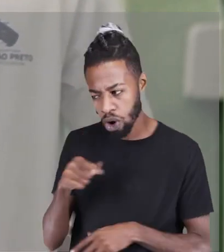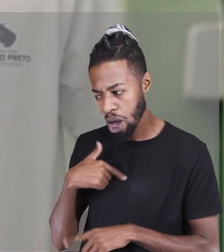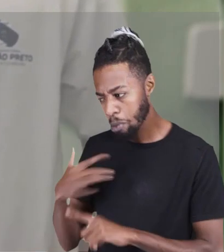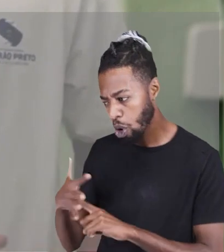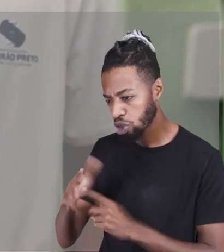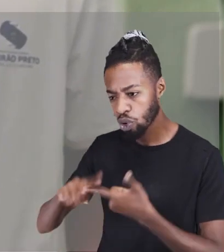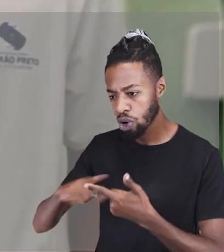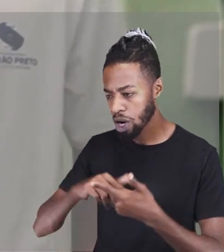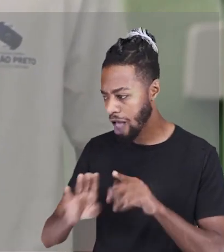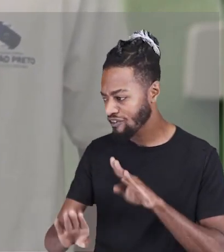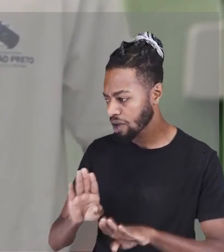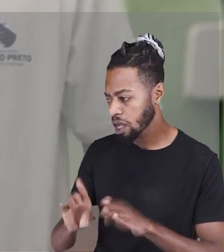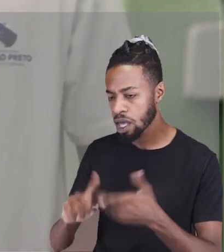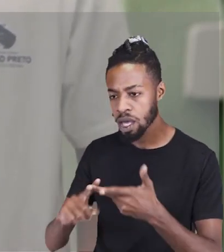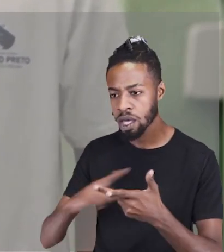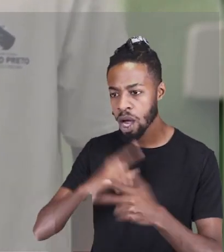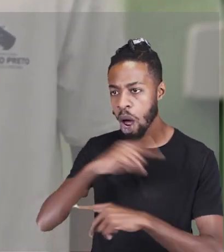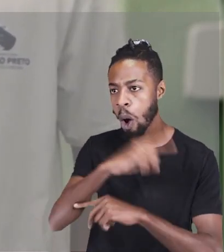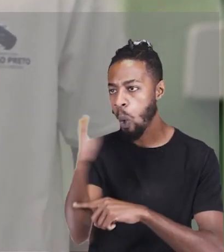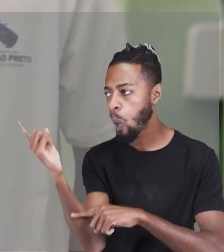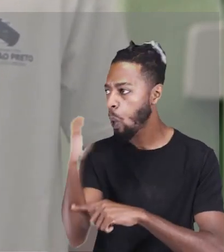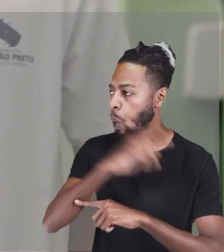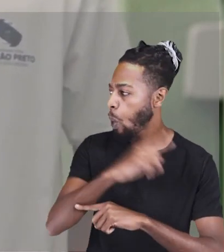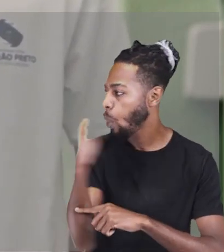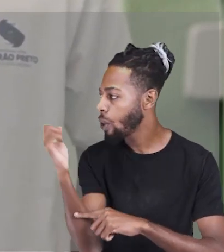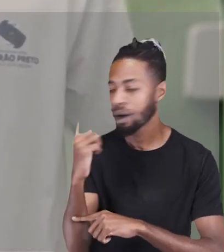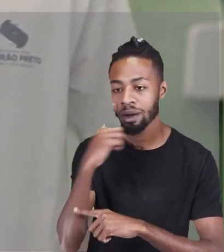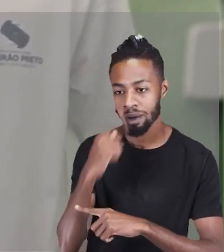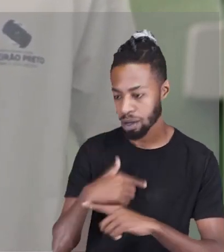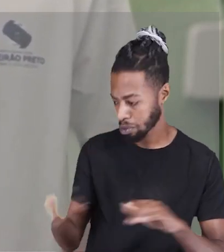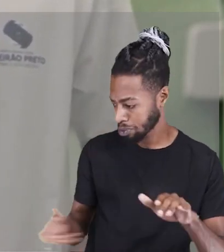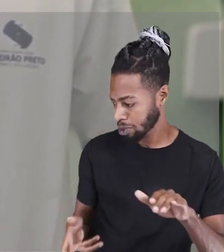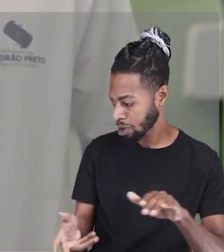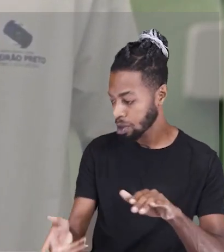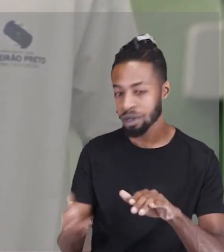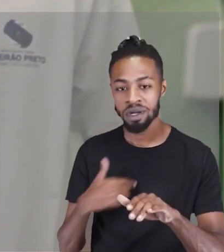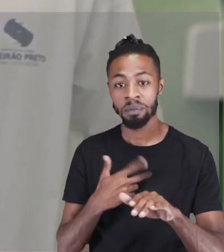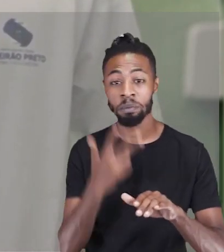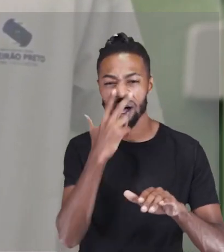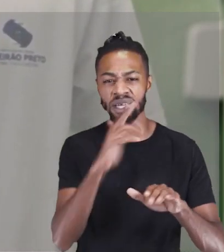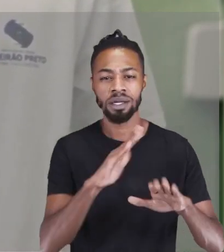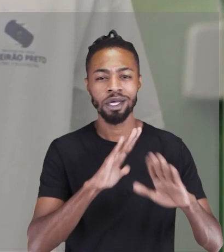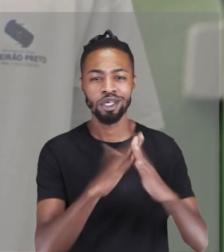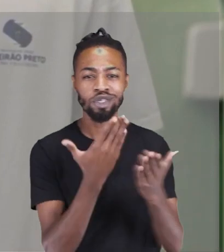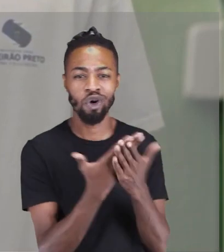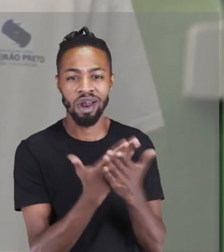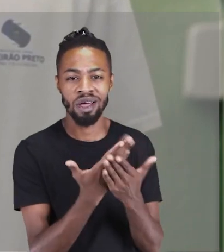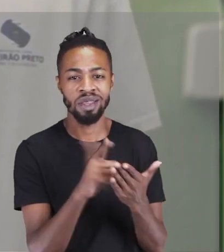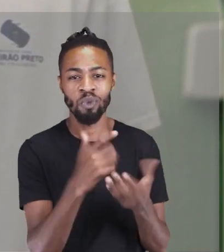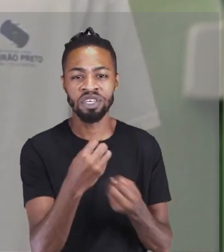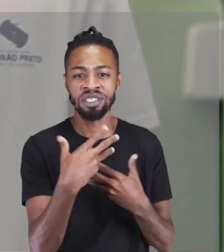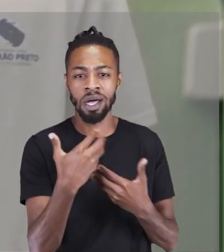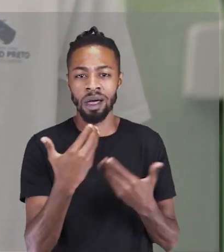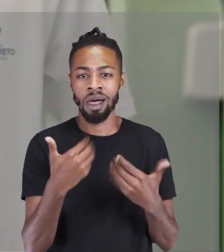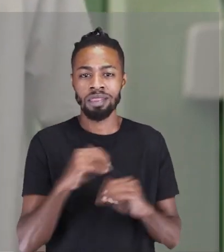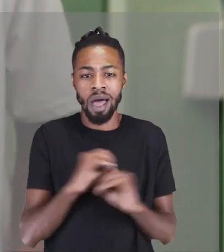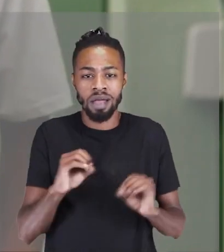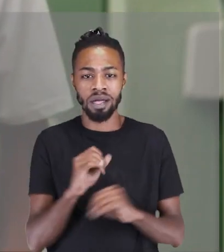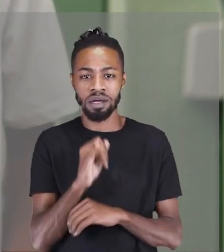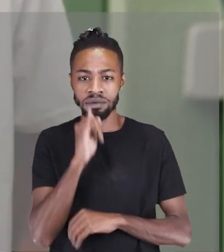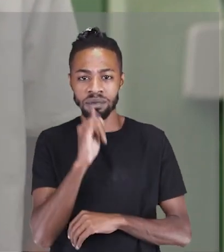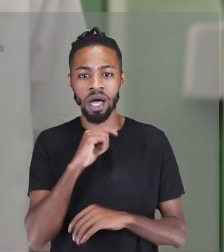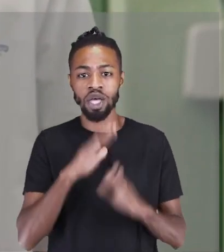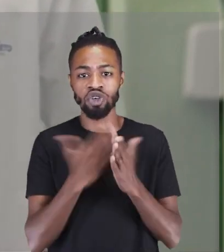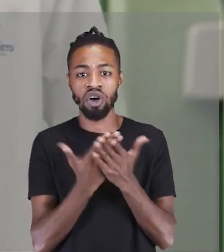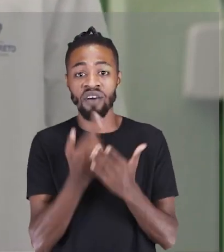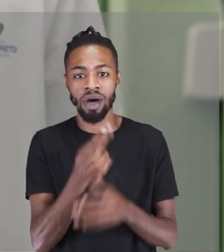isso, é isso, é isso, o motor é isso, os freios é isso, aí, entendeu? Aí aqui na escola, eles acabam cortando a gente nisso. Eles